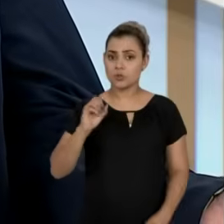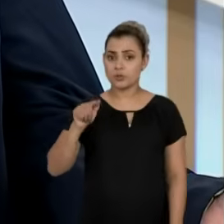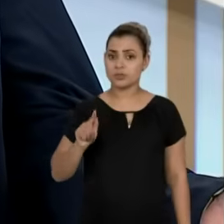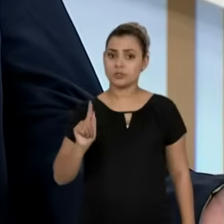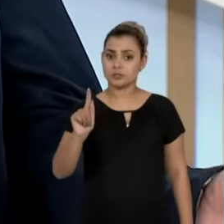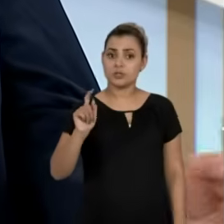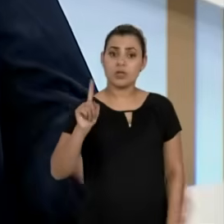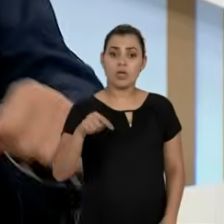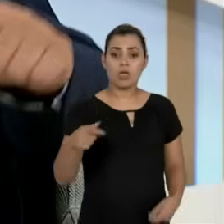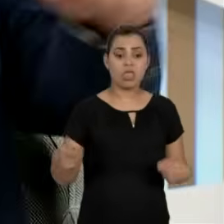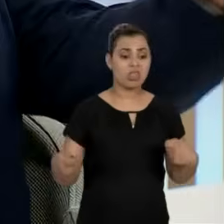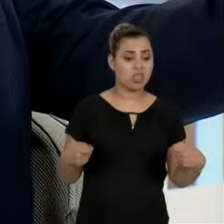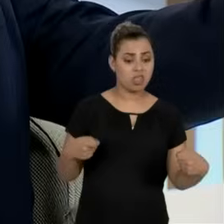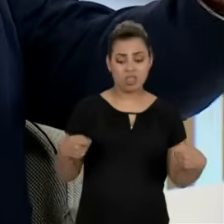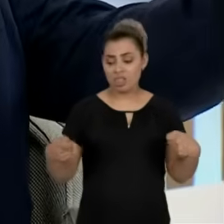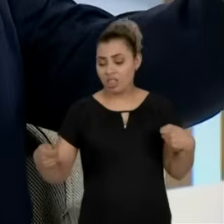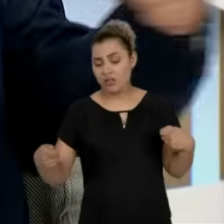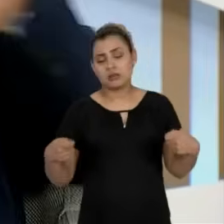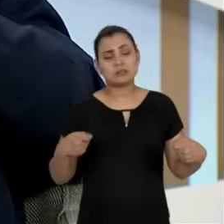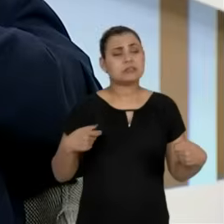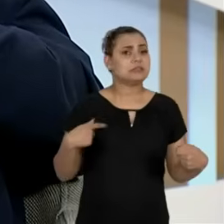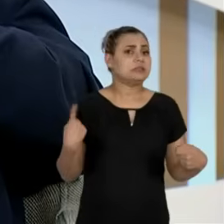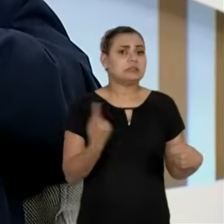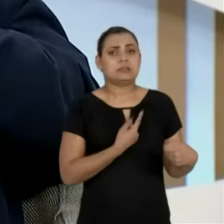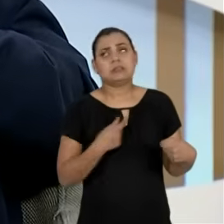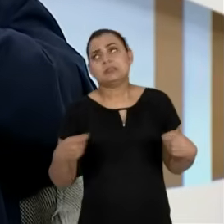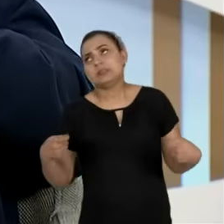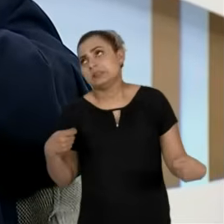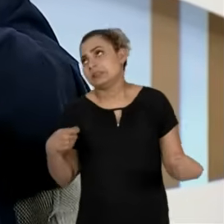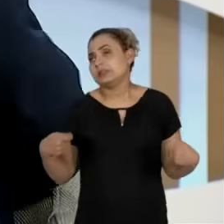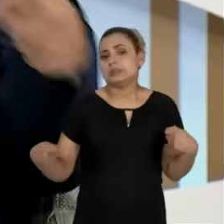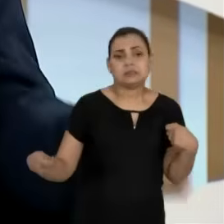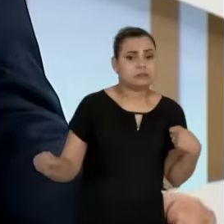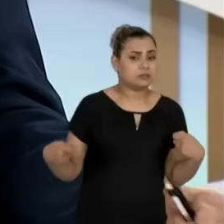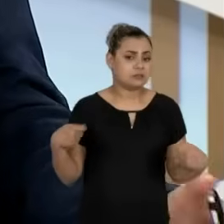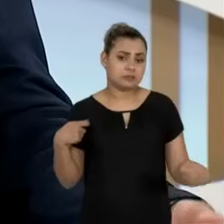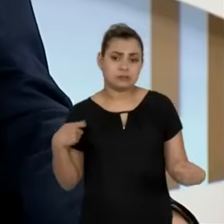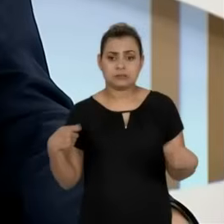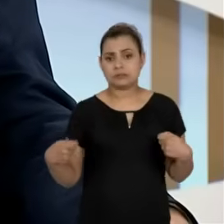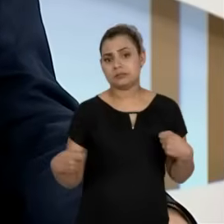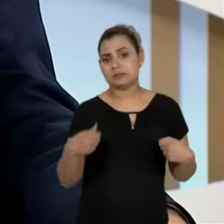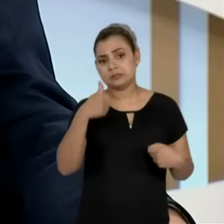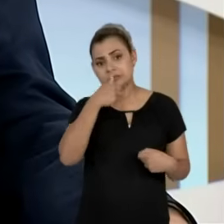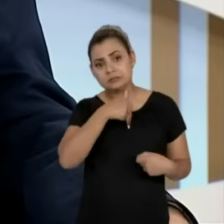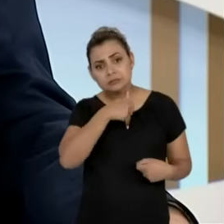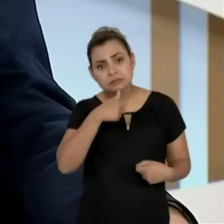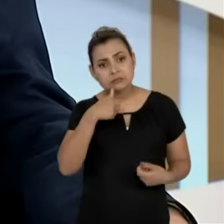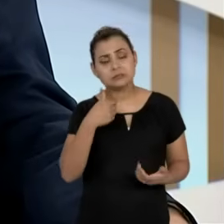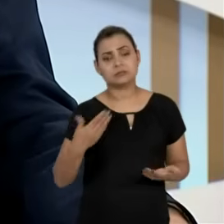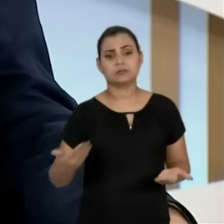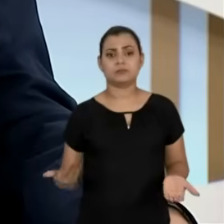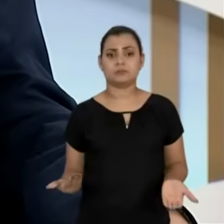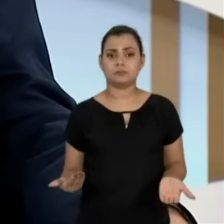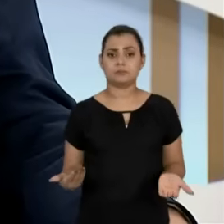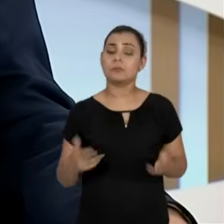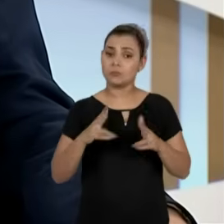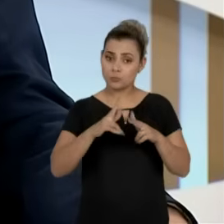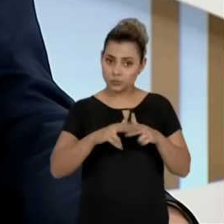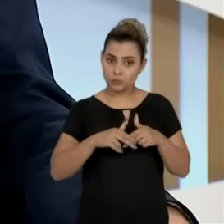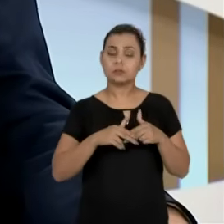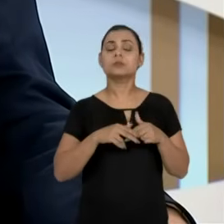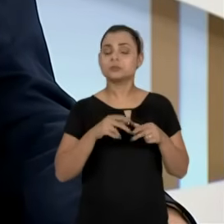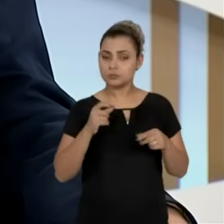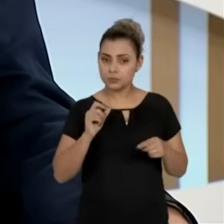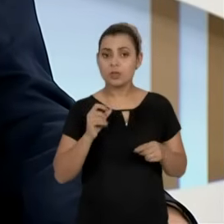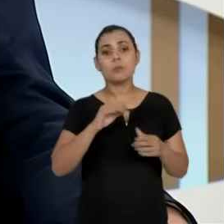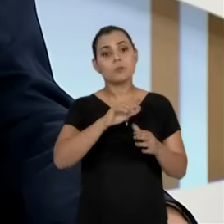guerra. E quanto mais puxa para os dois lados, quem aperta é a gente, né? Então, eles entraram nisso em defesa